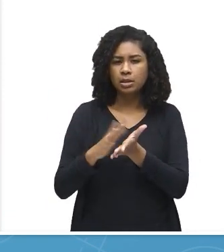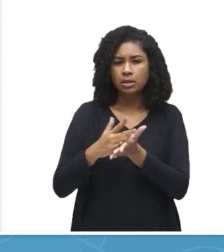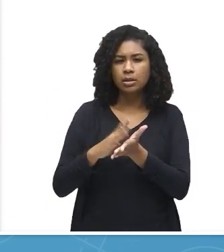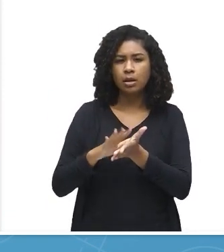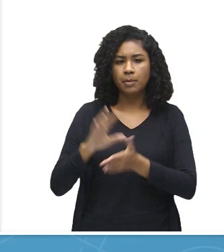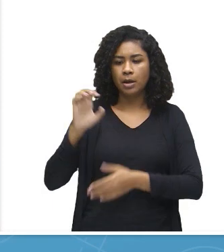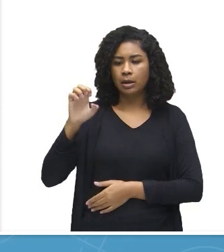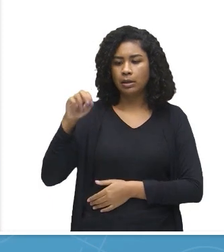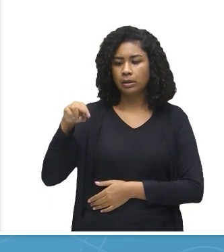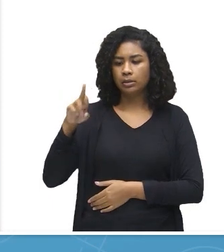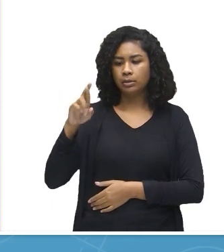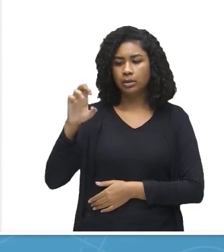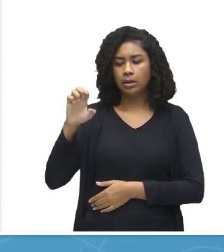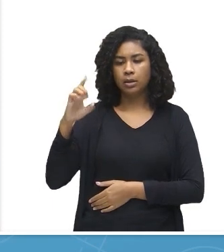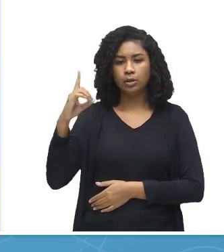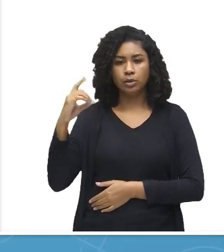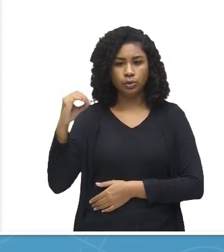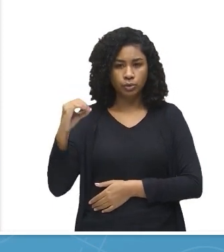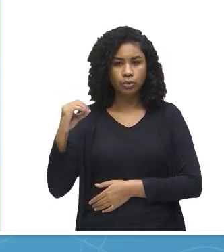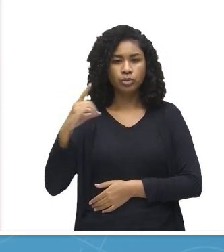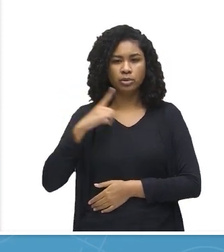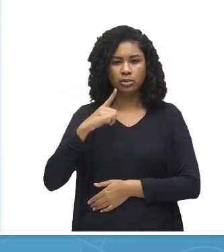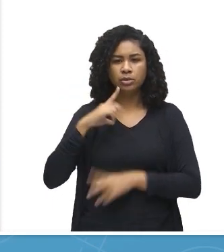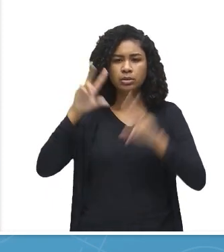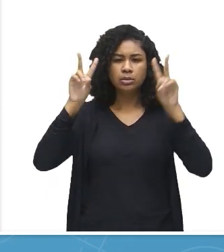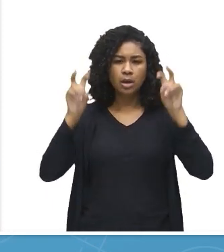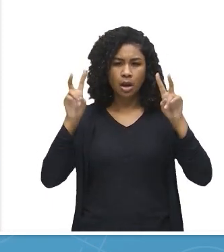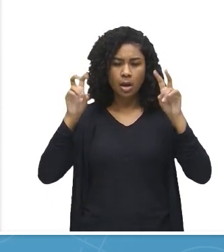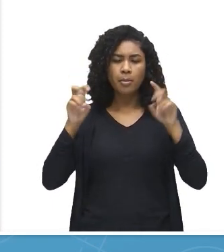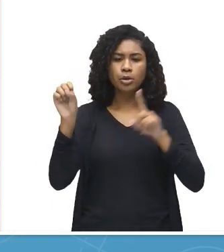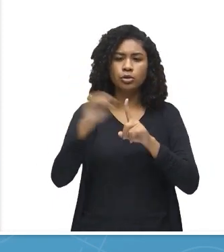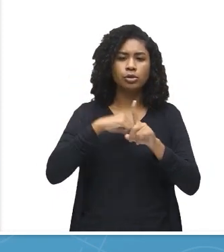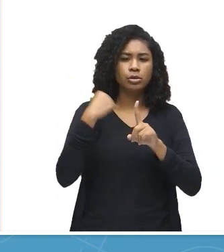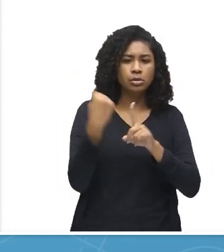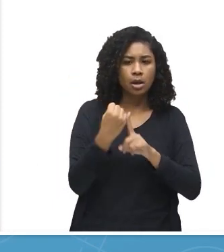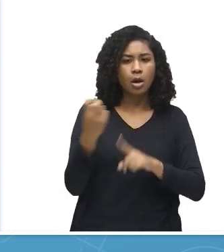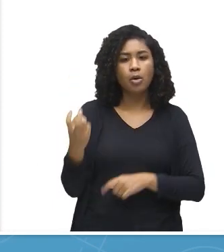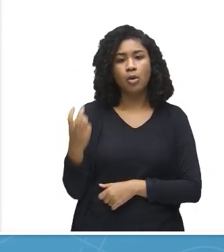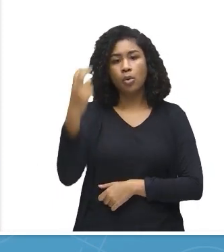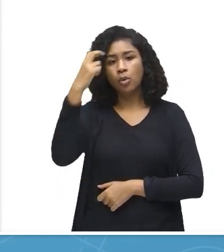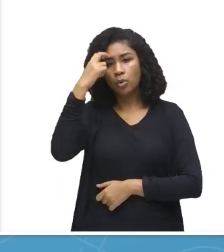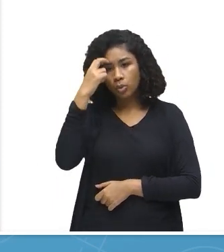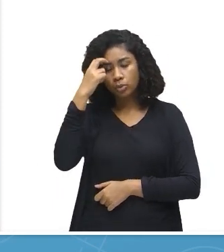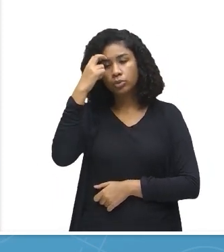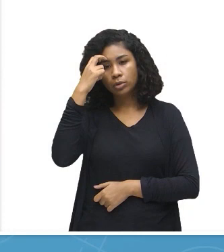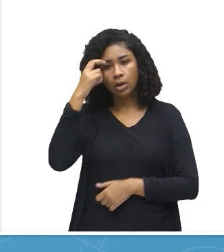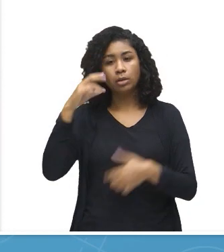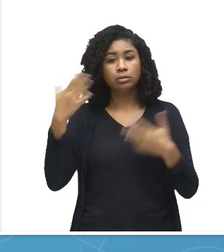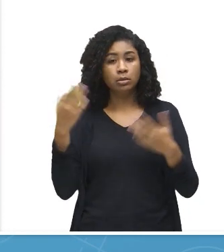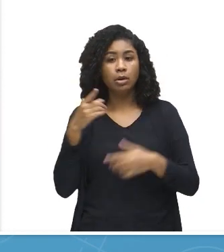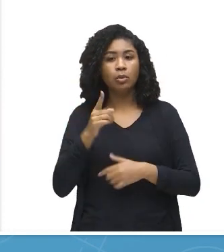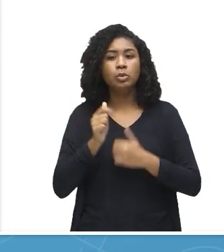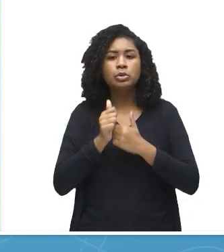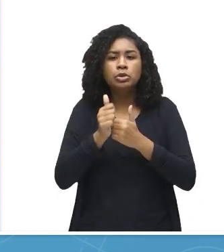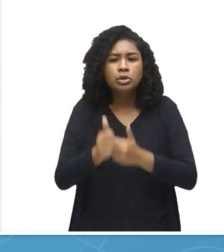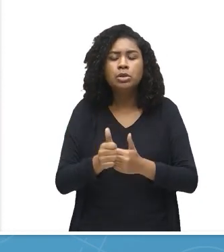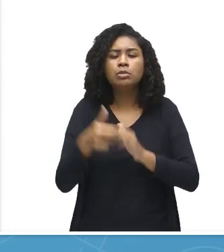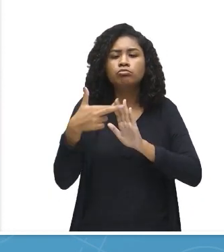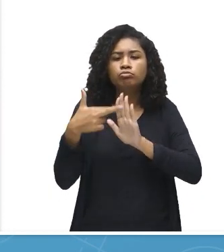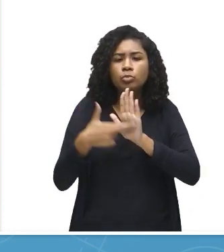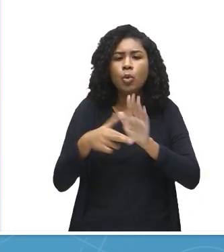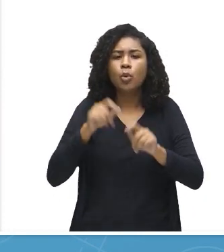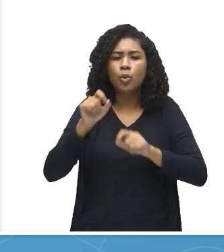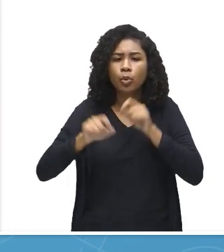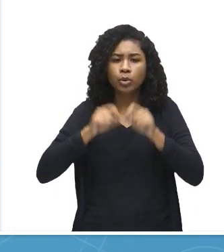segue temas sociais ou culturais. Ele define somente a coreografia utilizada no desfile das escolas